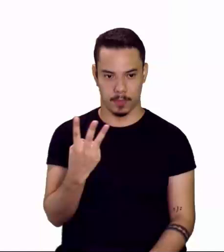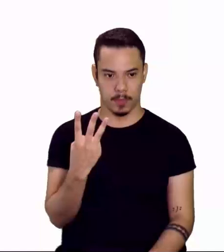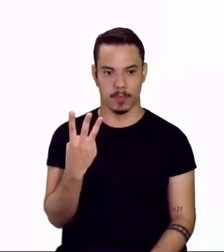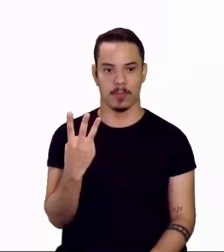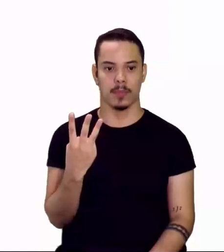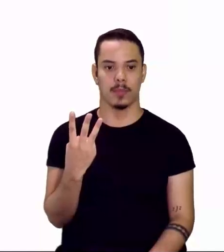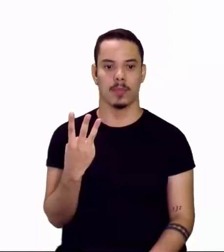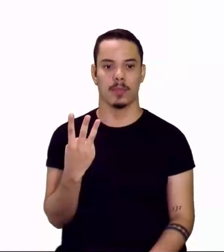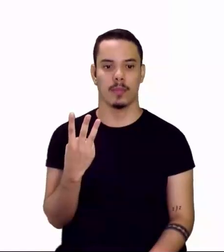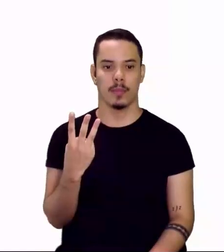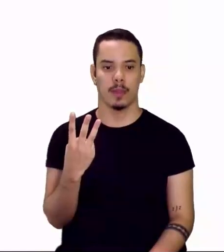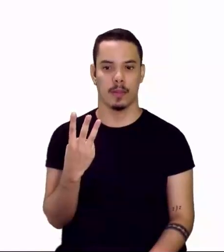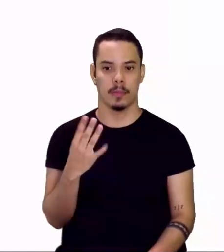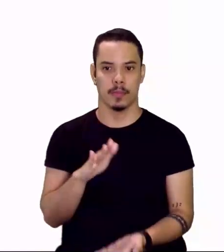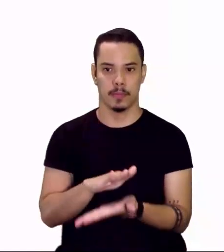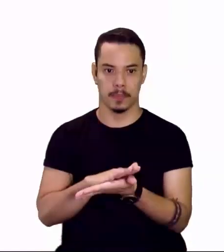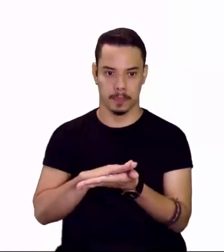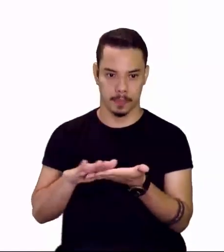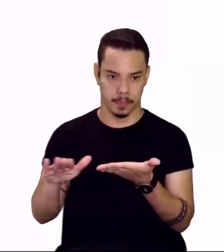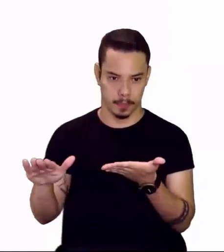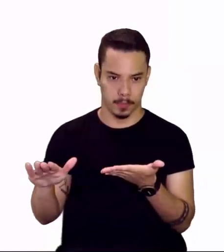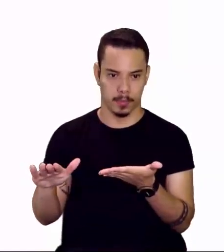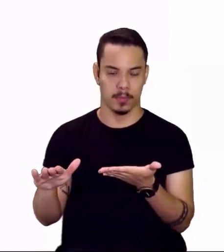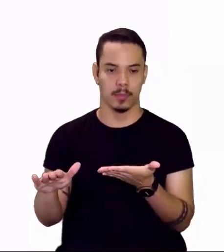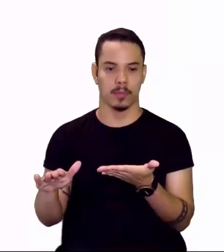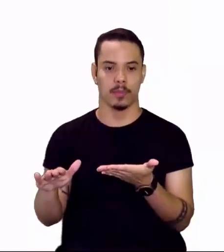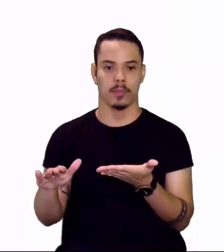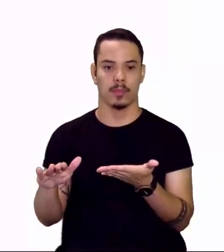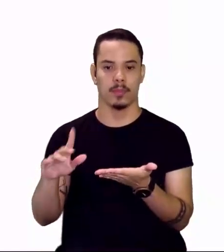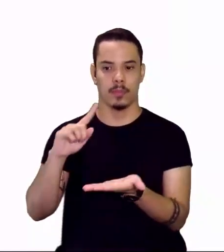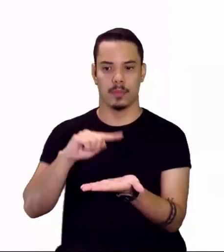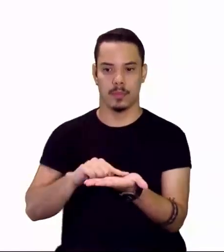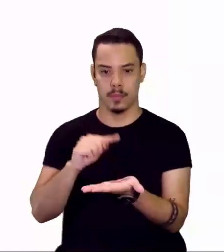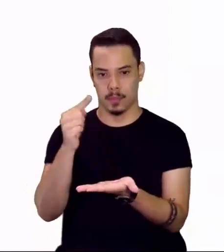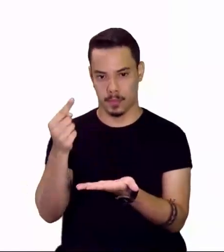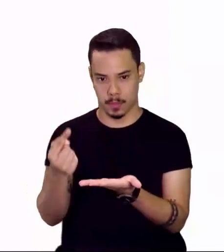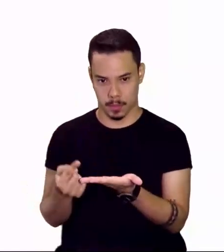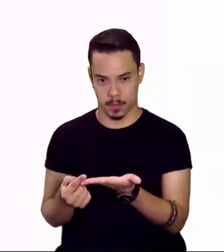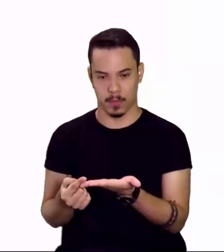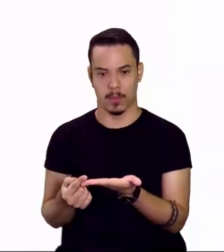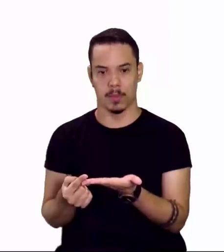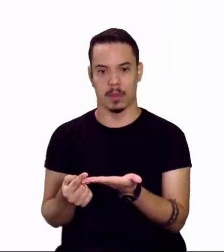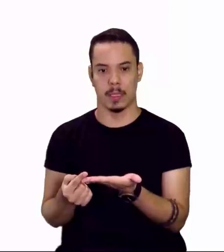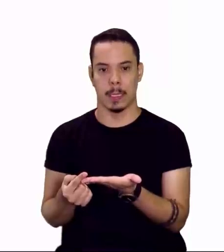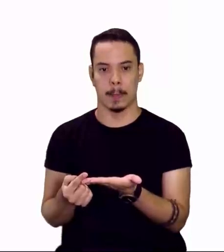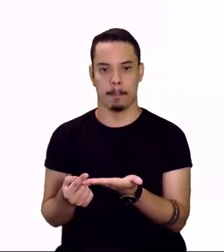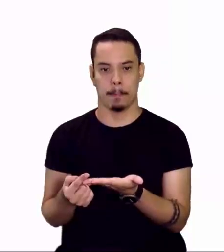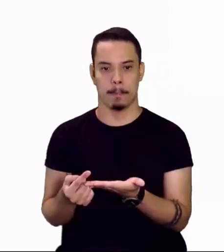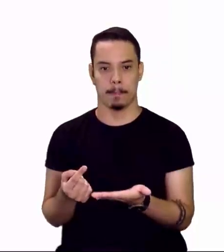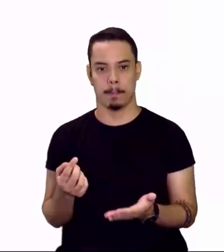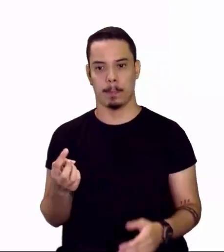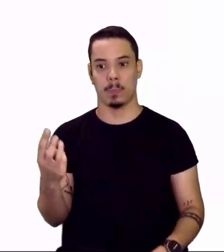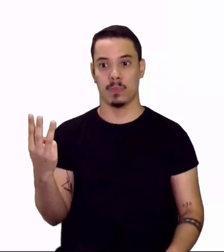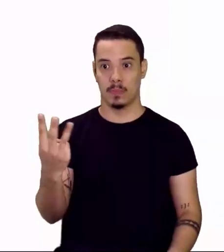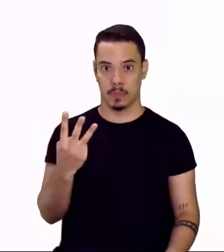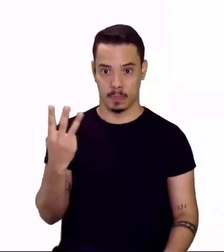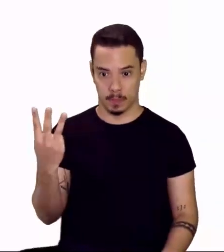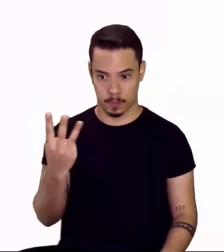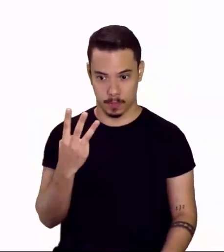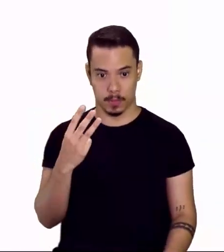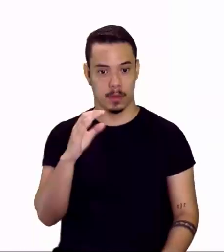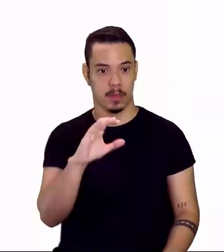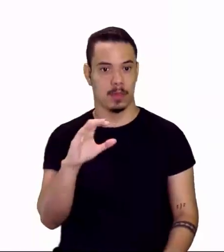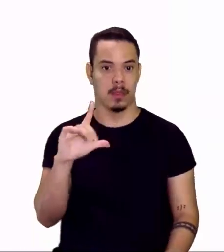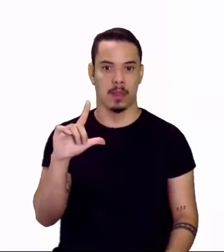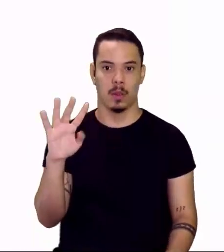água, BH2 para linear, angular BCl3 e tetraédrica para